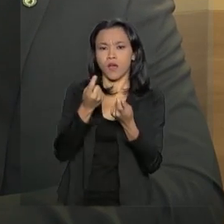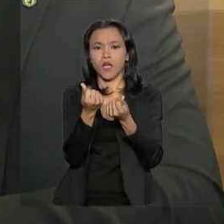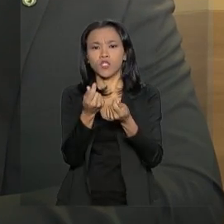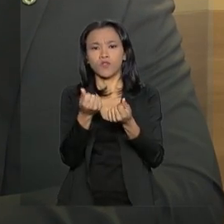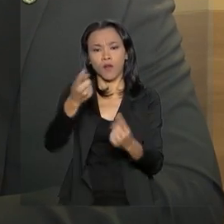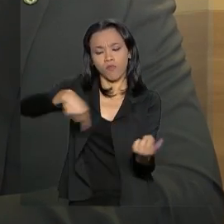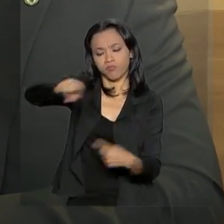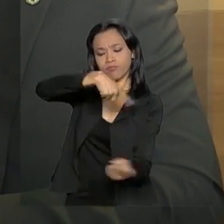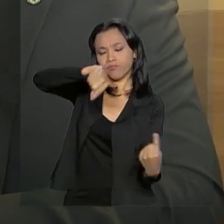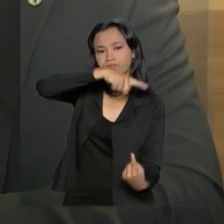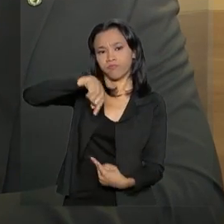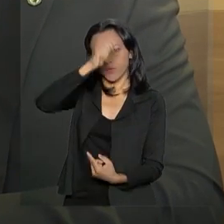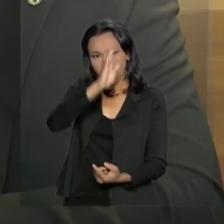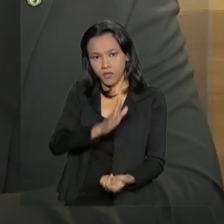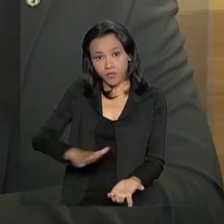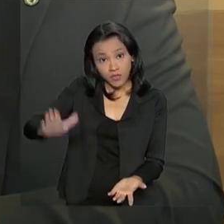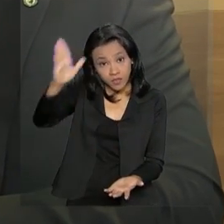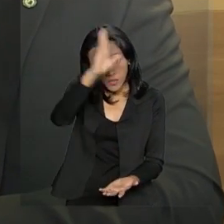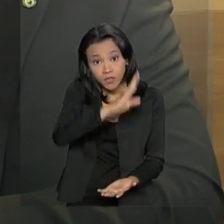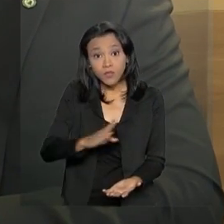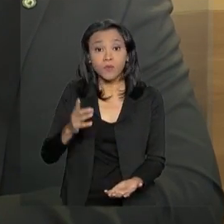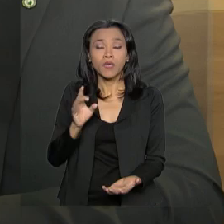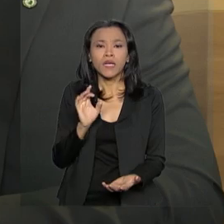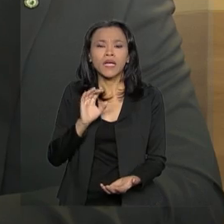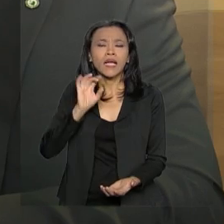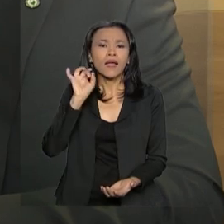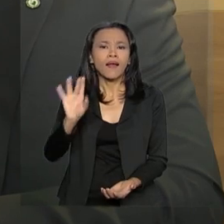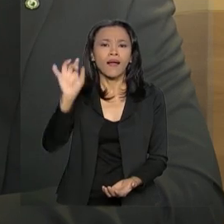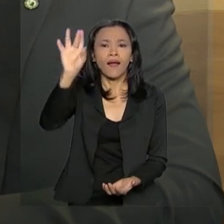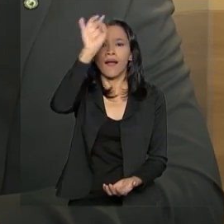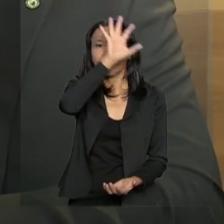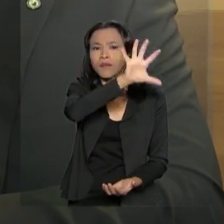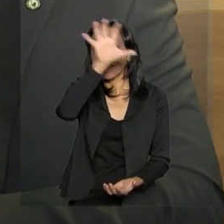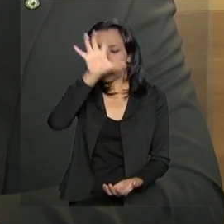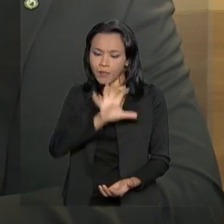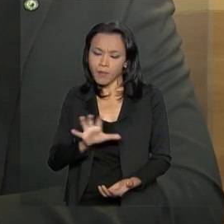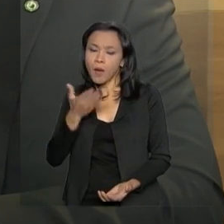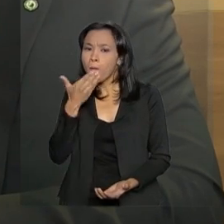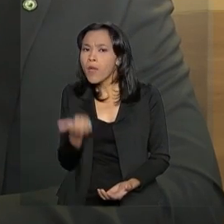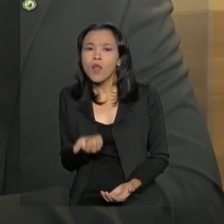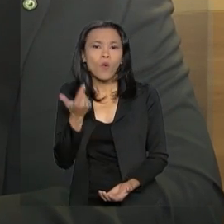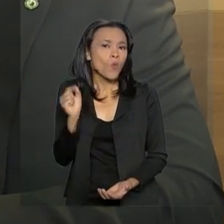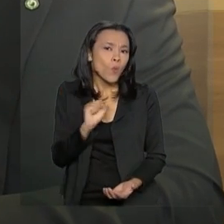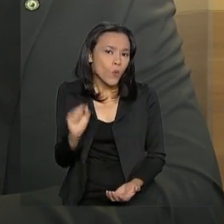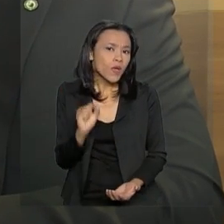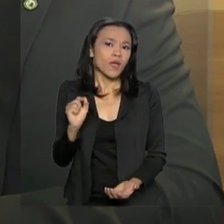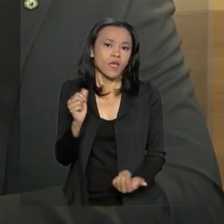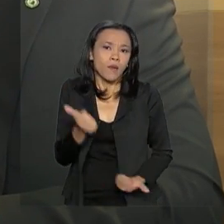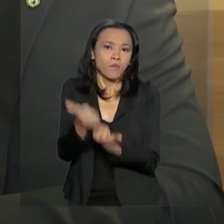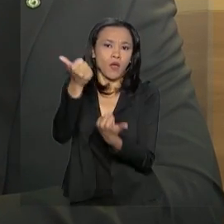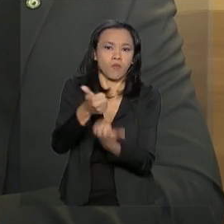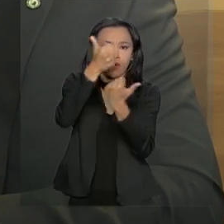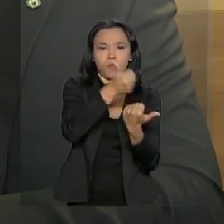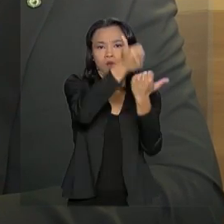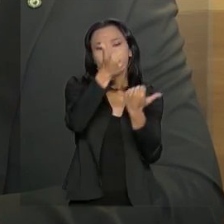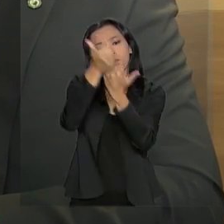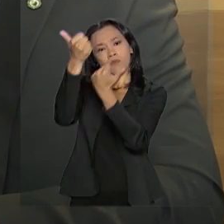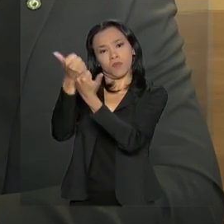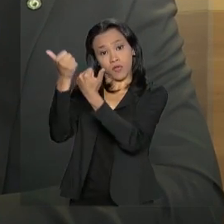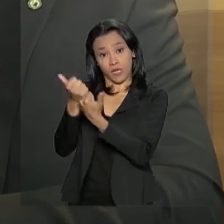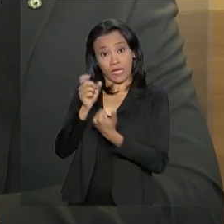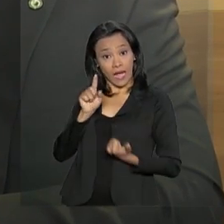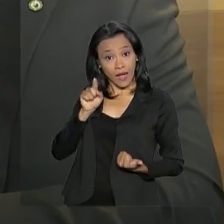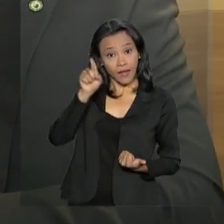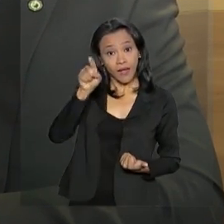estagnação. Temos que aproveitar o que cada região tem de melhor, o seu potencial latente e, com isso, fazer com que